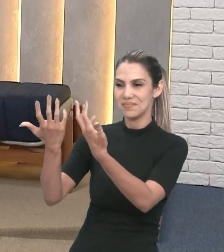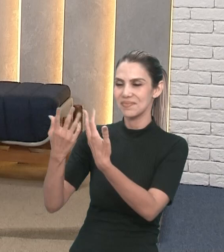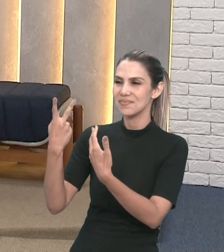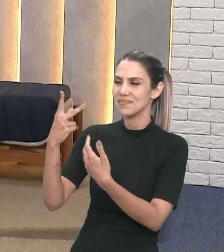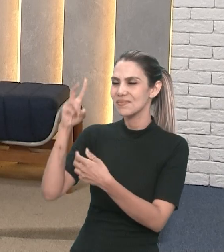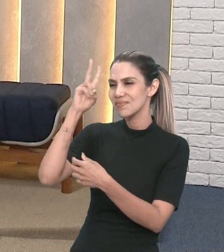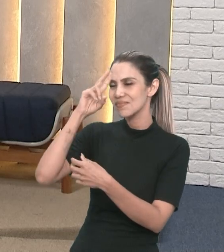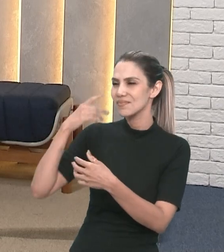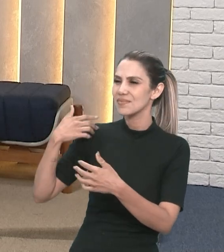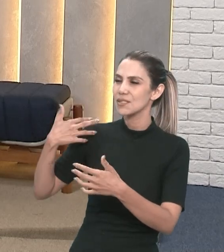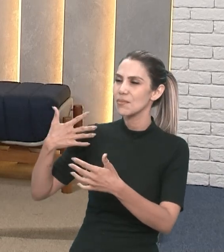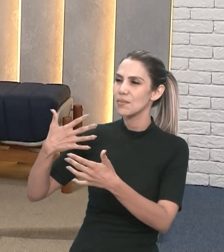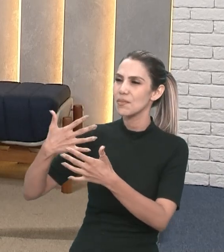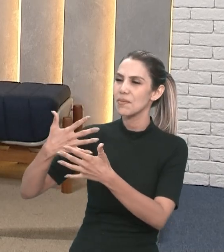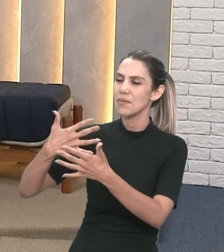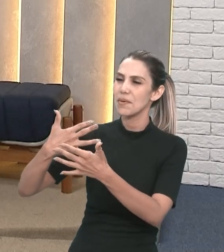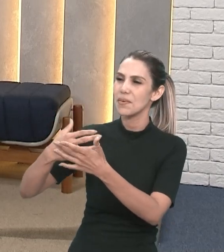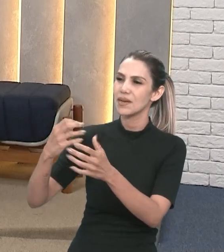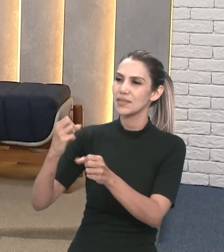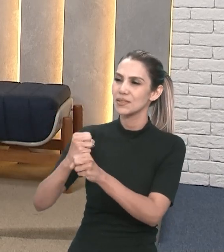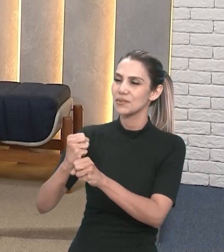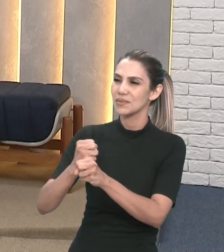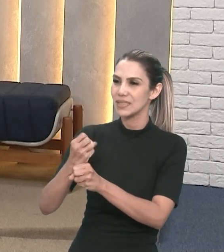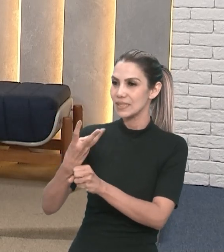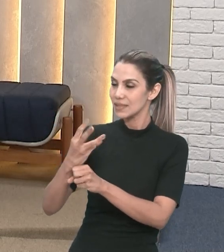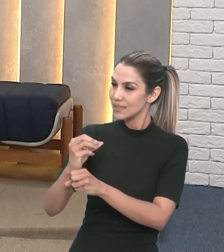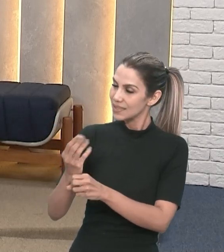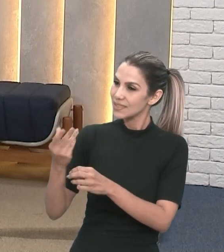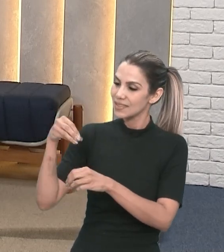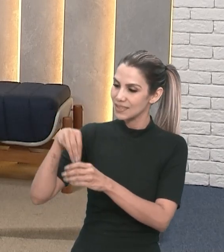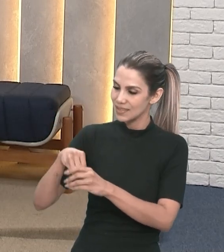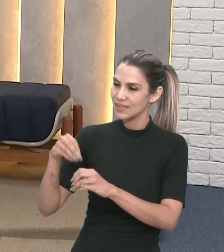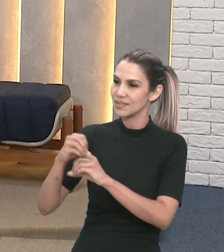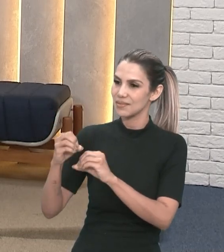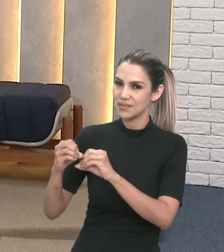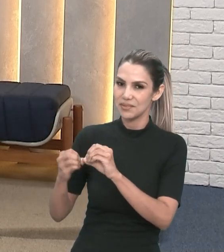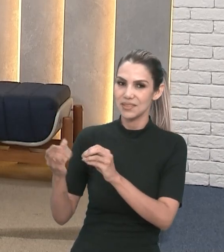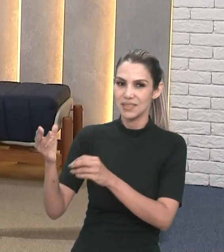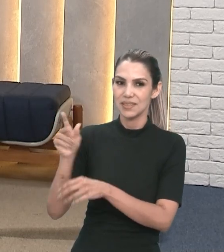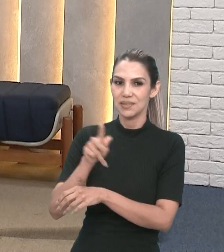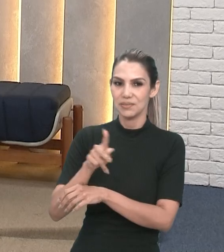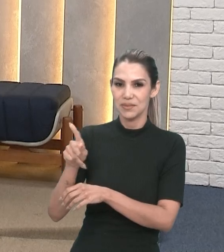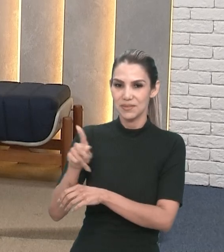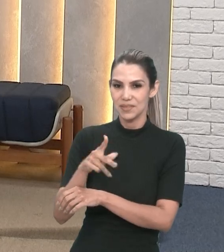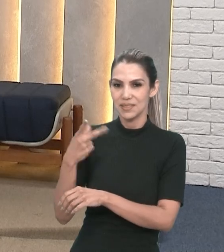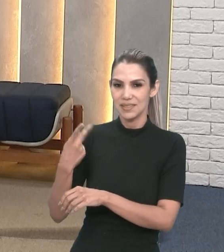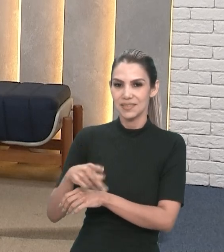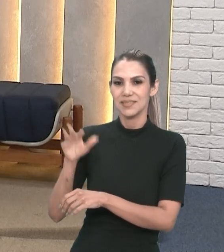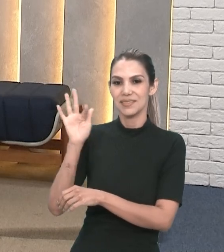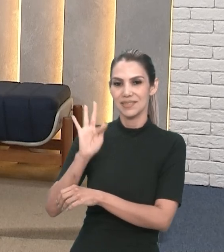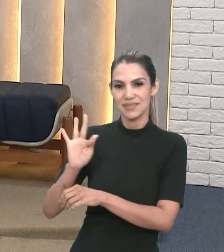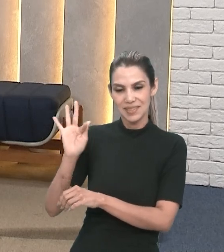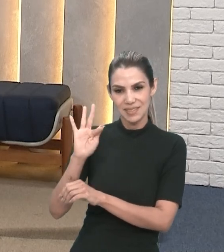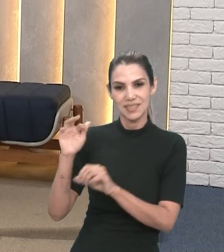30 anos aqui na universidade, né, professor? Professor lá da Educação Física e Dança da UFG, professor Francisco